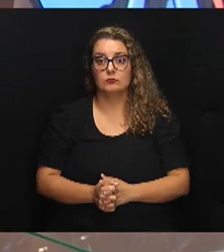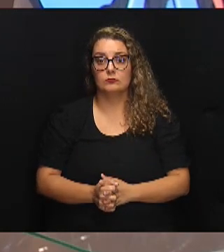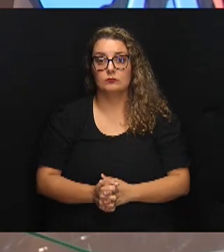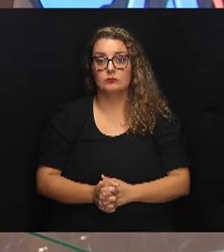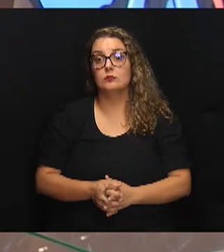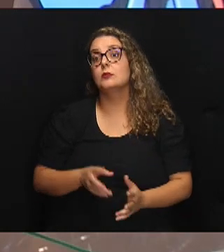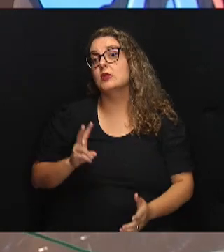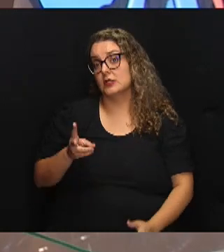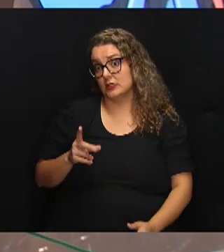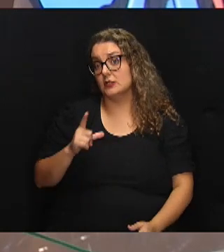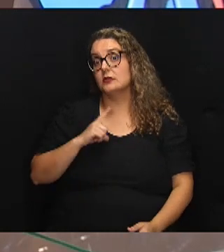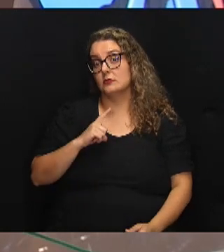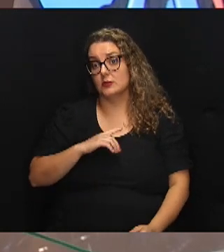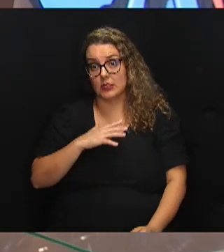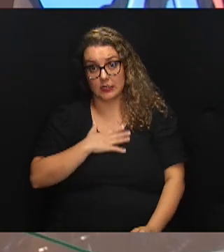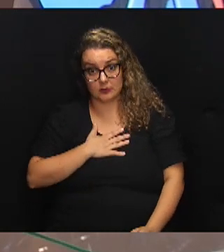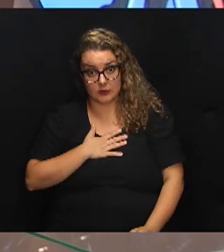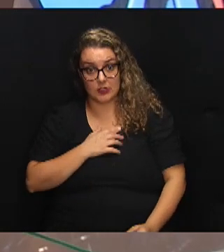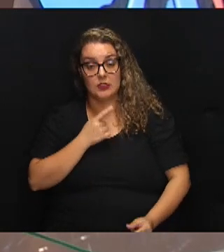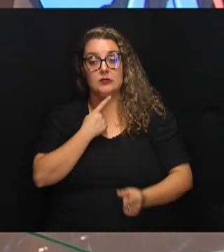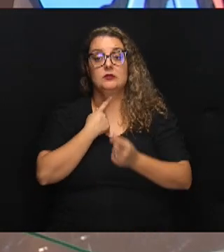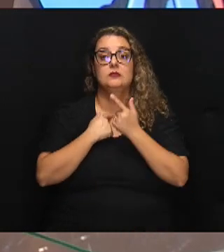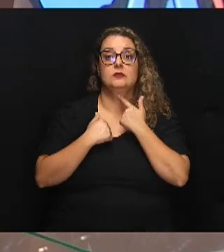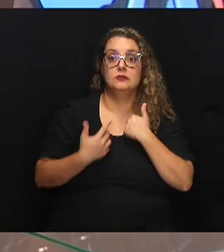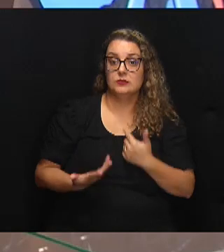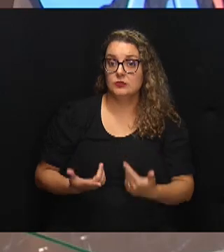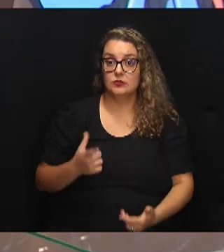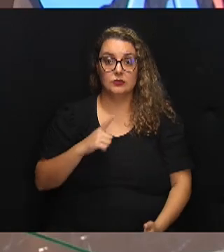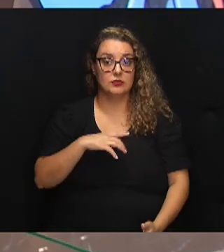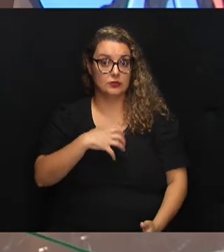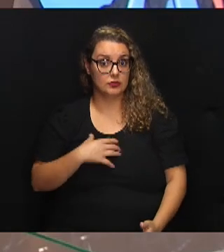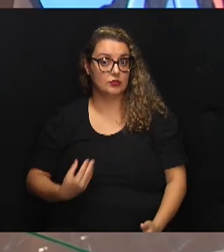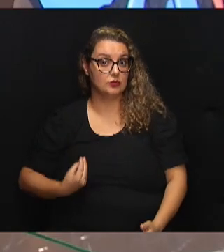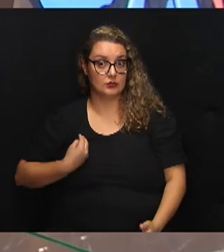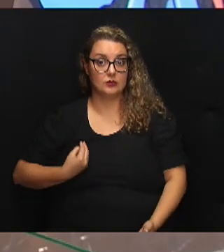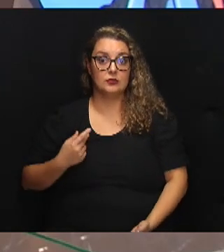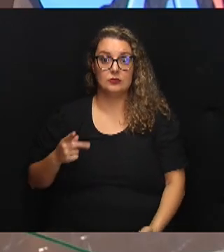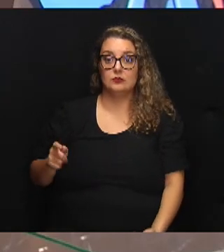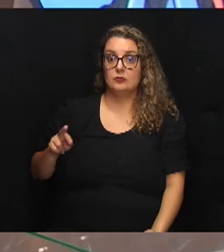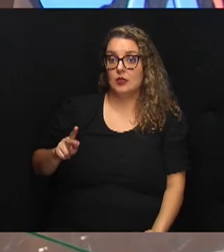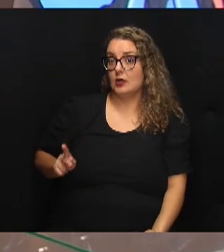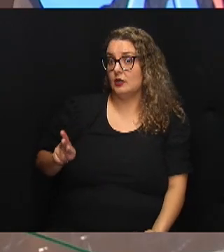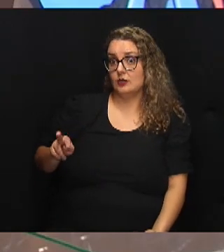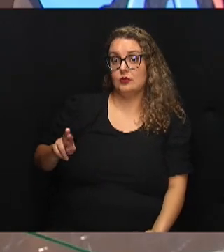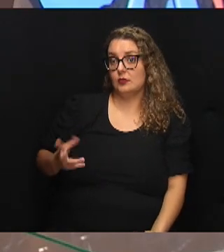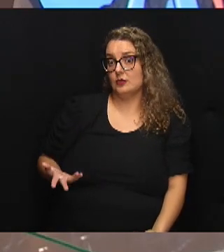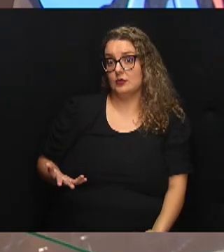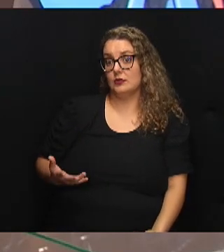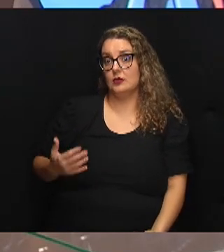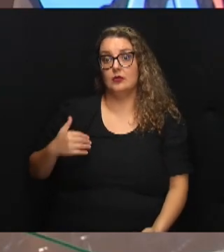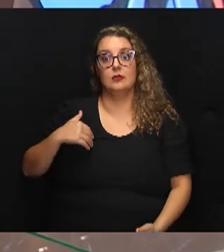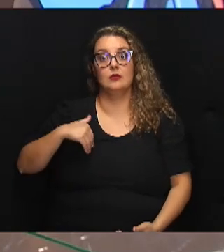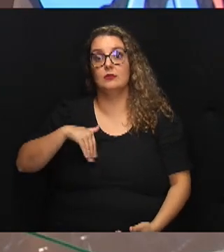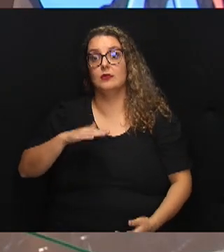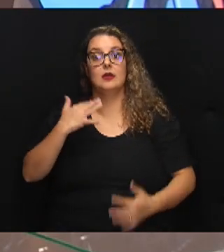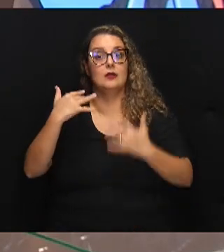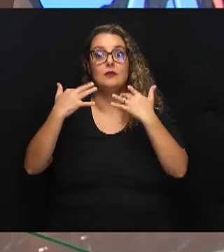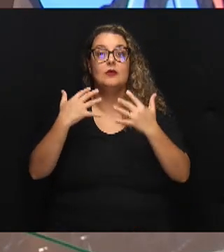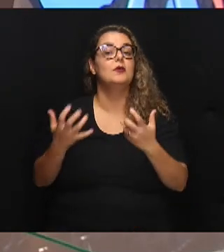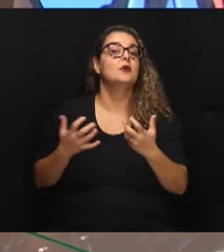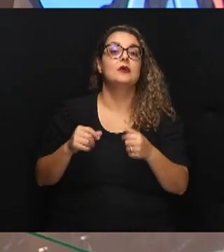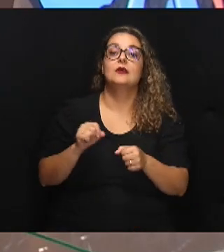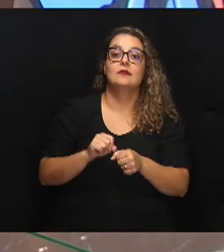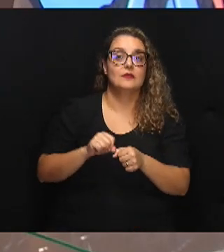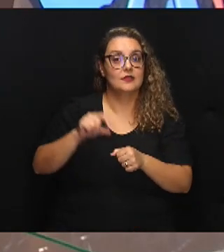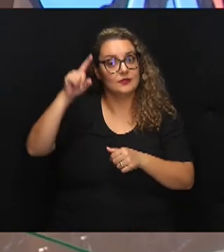Sempre existiu em mim essa vontade de ter um jeito de viver de parkour, porque era aquilo que mais me encantava, era o que eu queria fazer todos